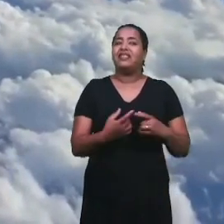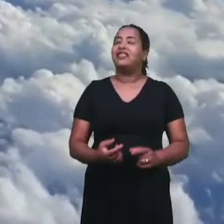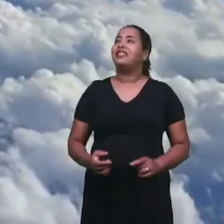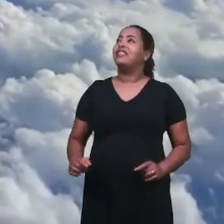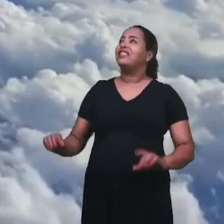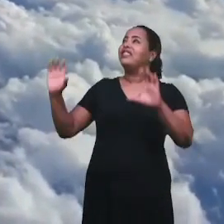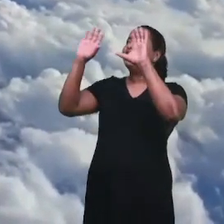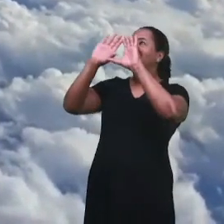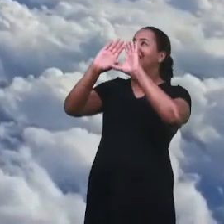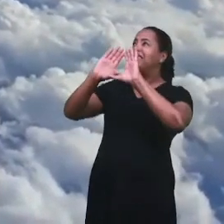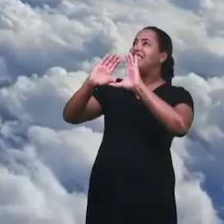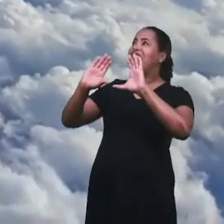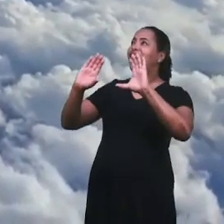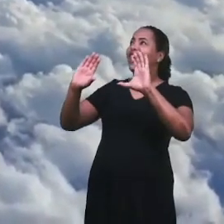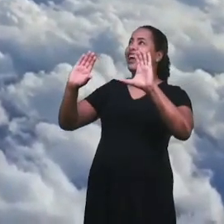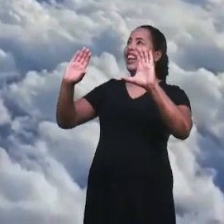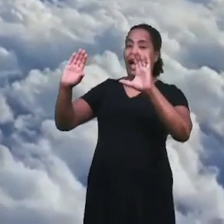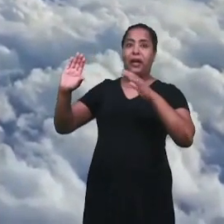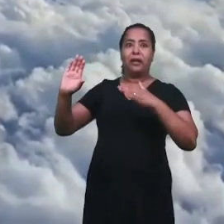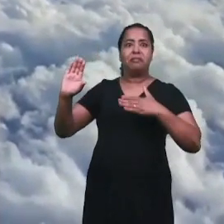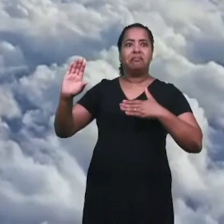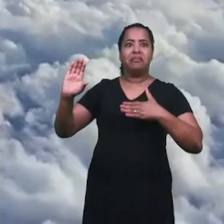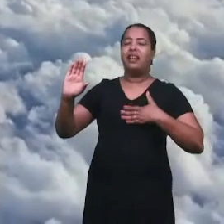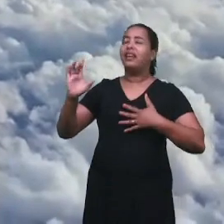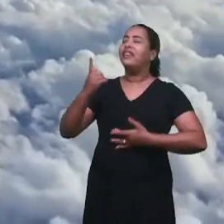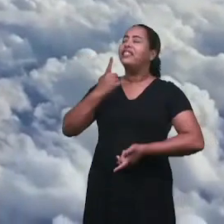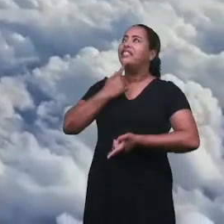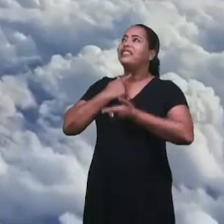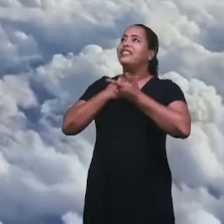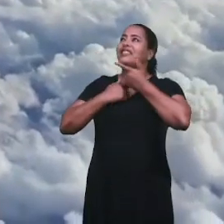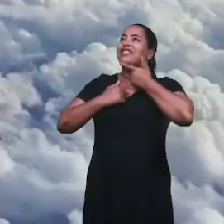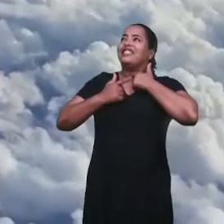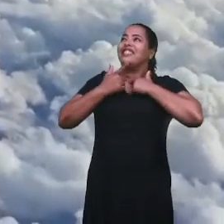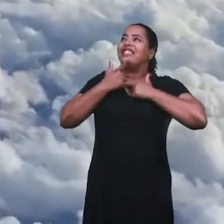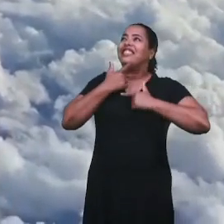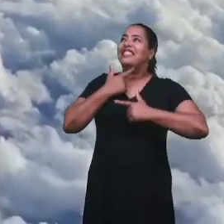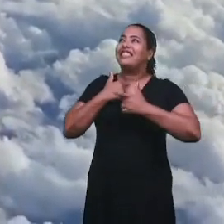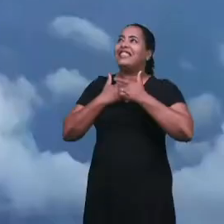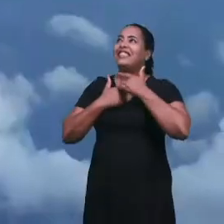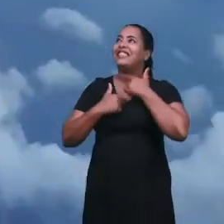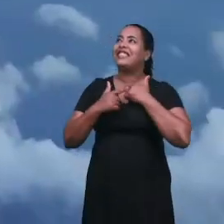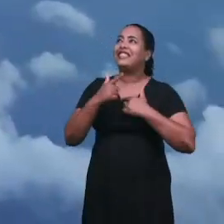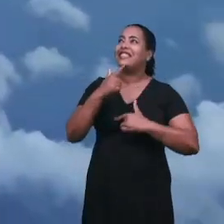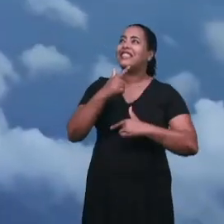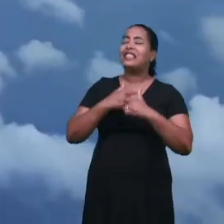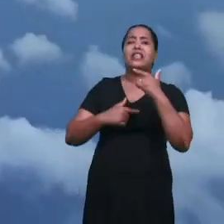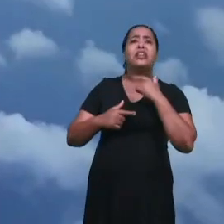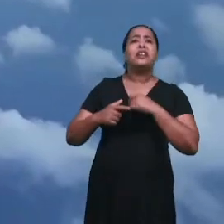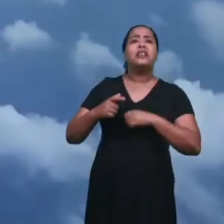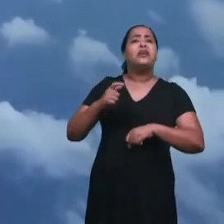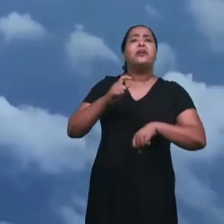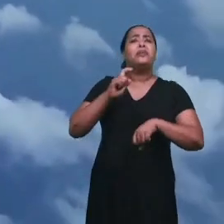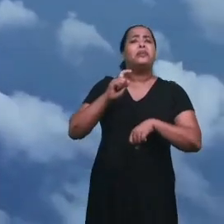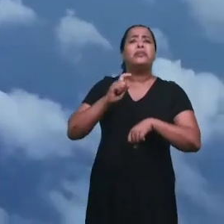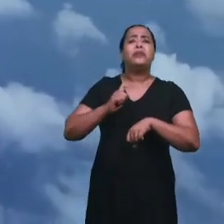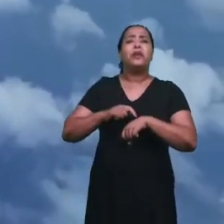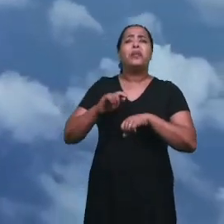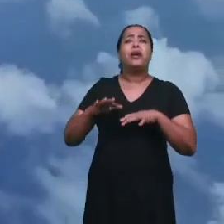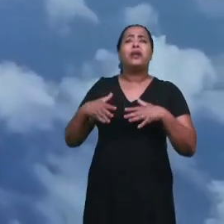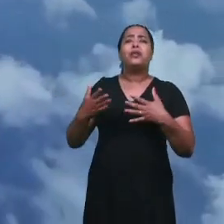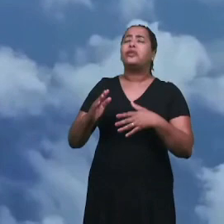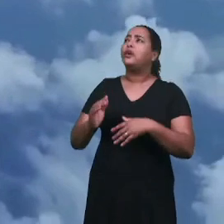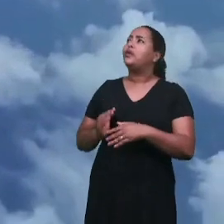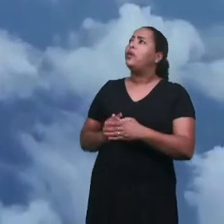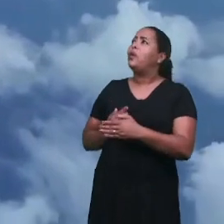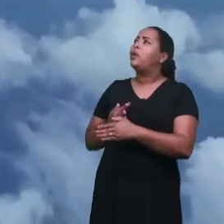Patria mía, por ti suspiro, cuando